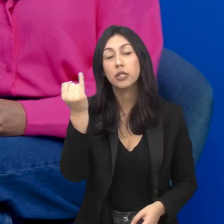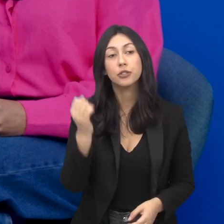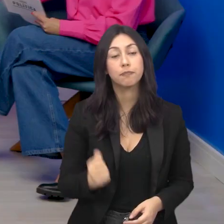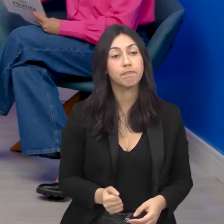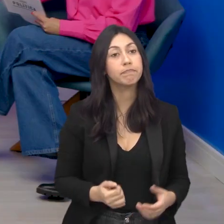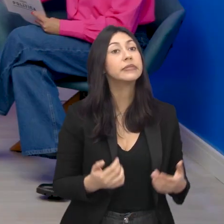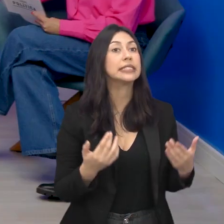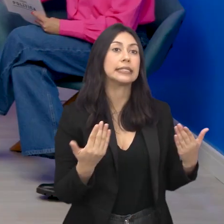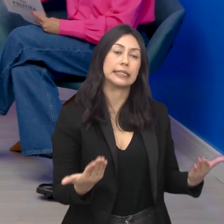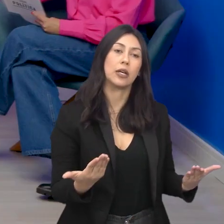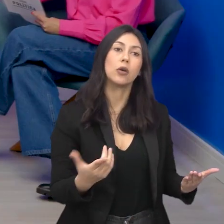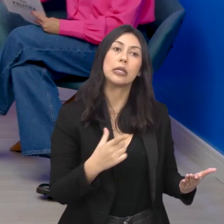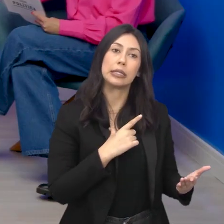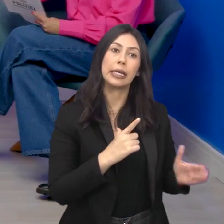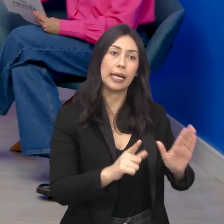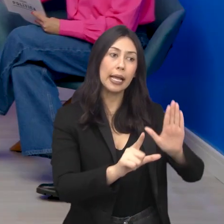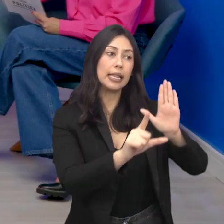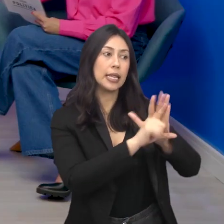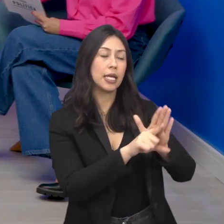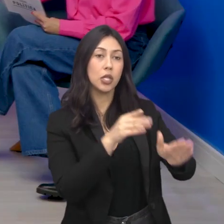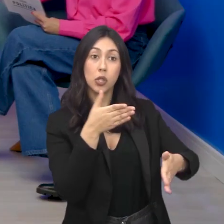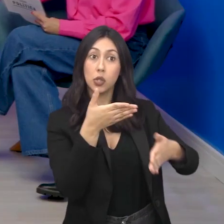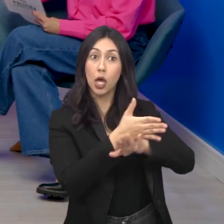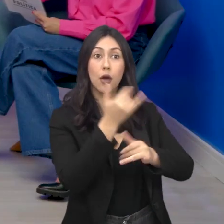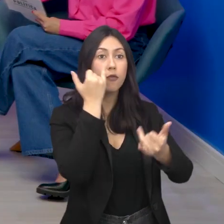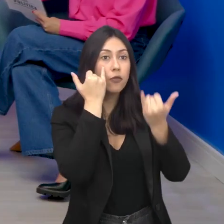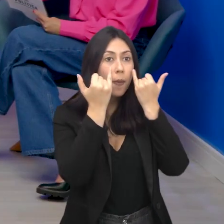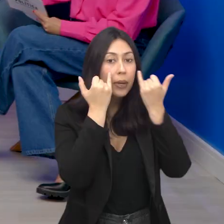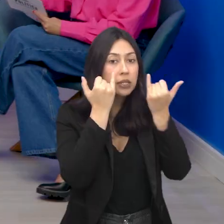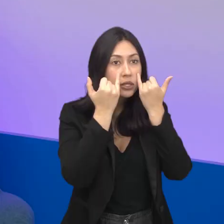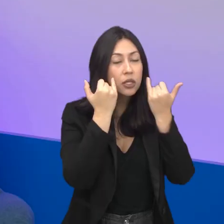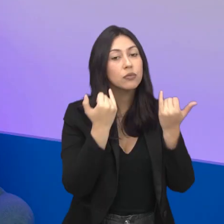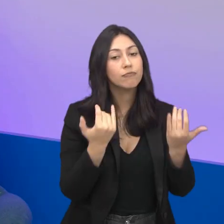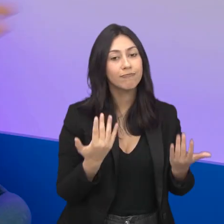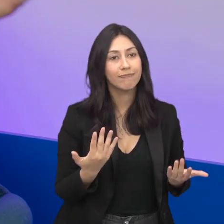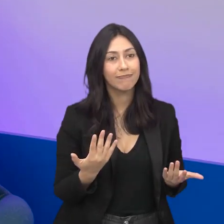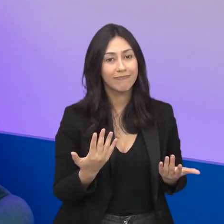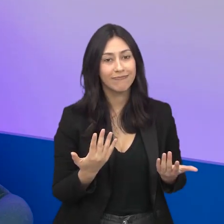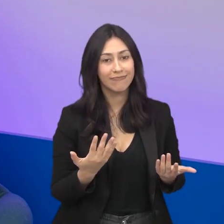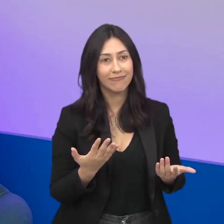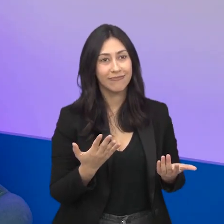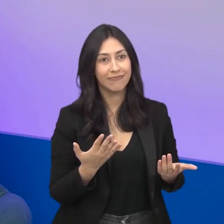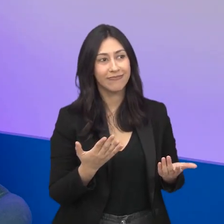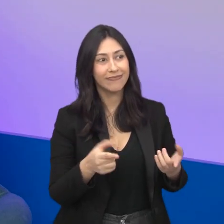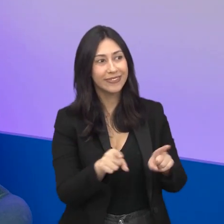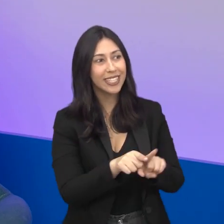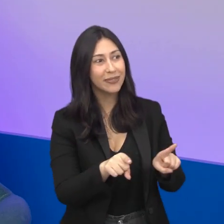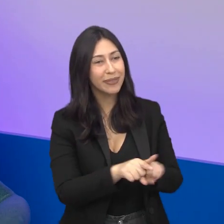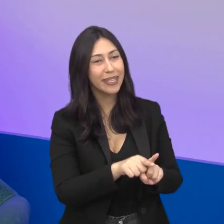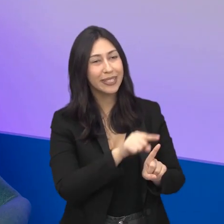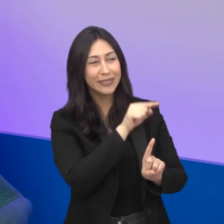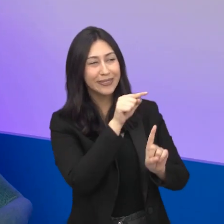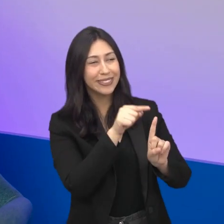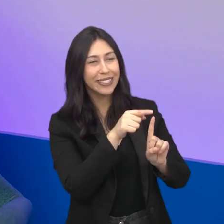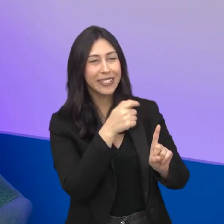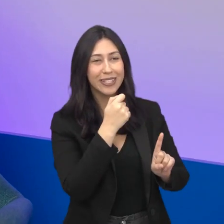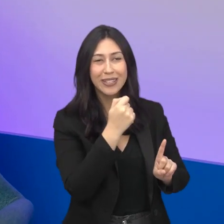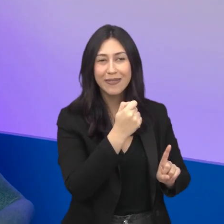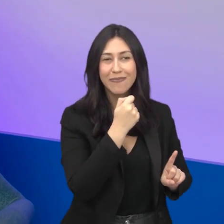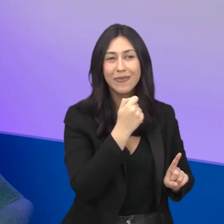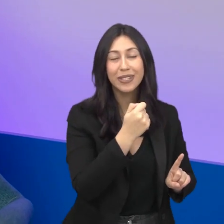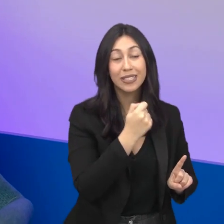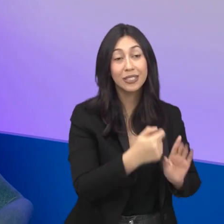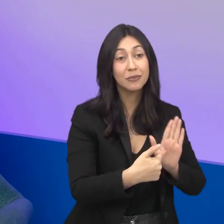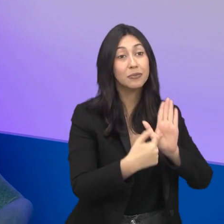é, né? Nós tivemos a Lei de Acesso à Informação, que já deve ter sido motivo aí da reportagem, deve